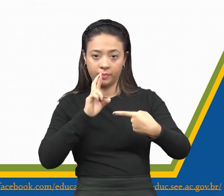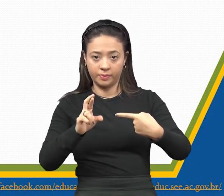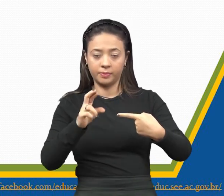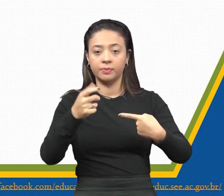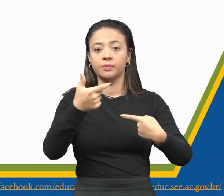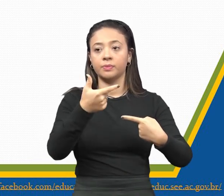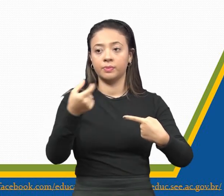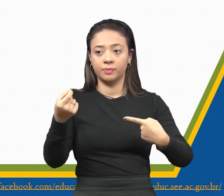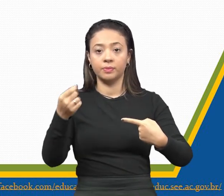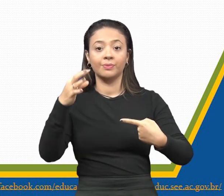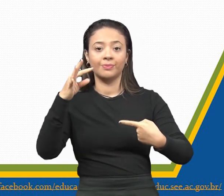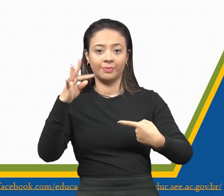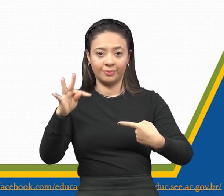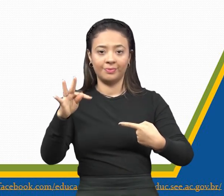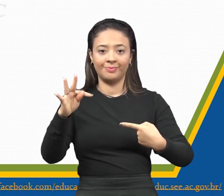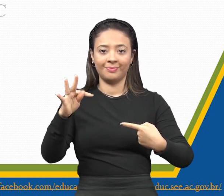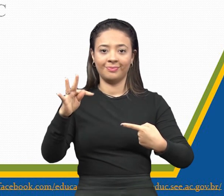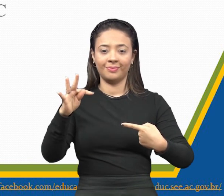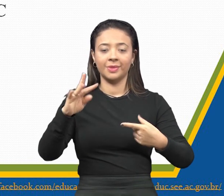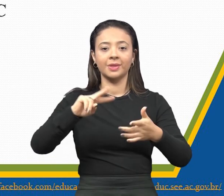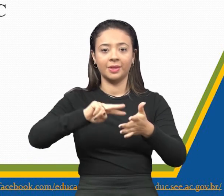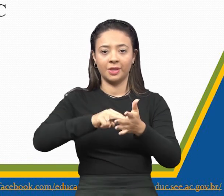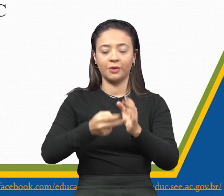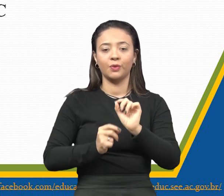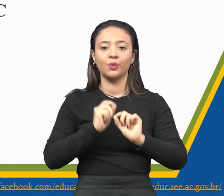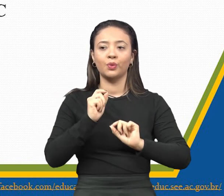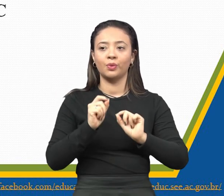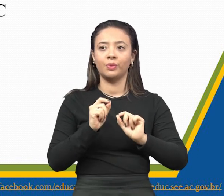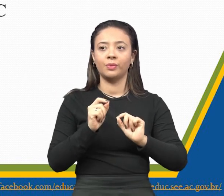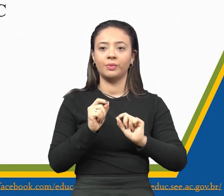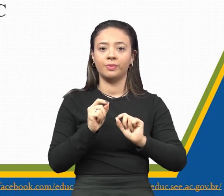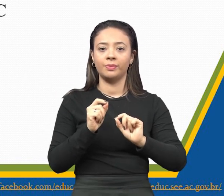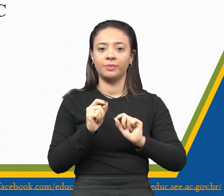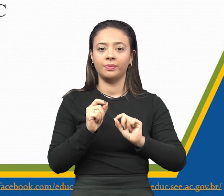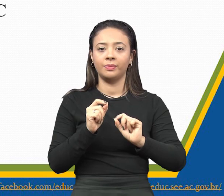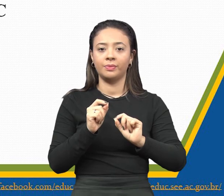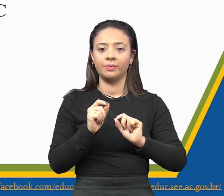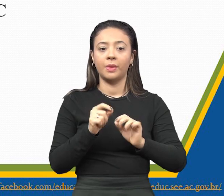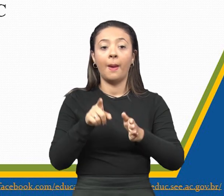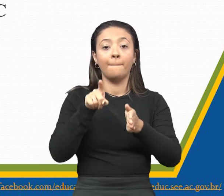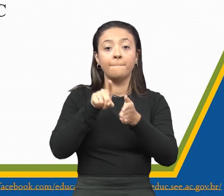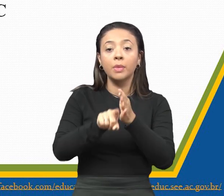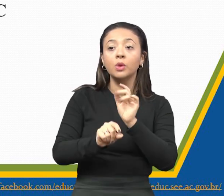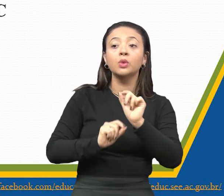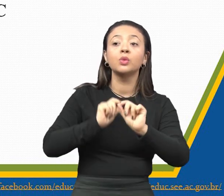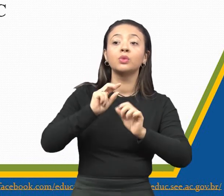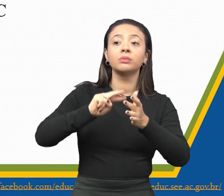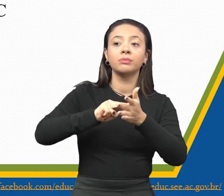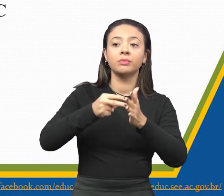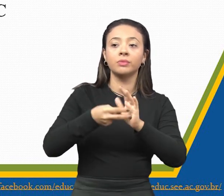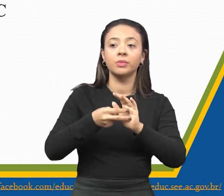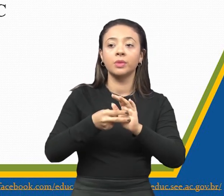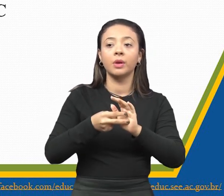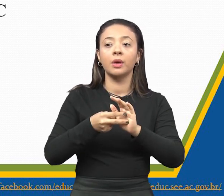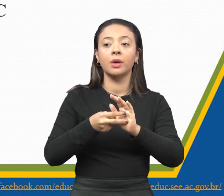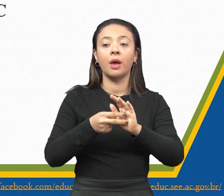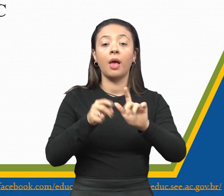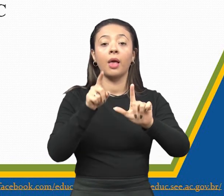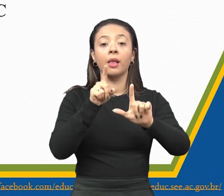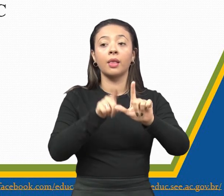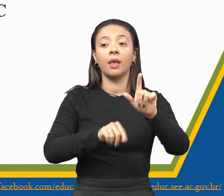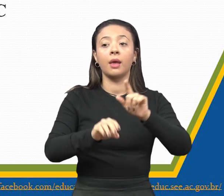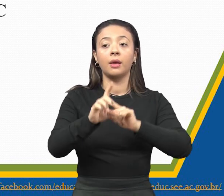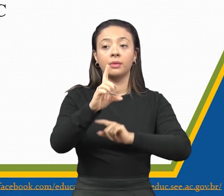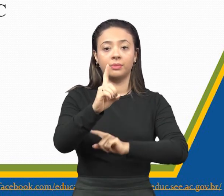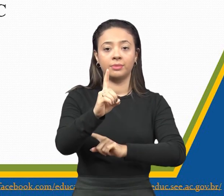a 200t, que na nossa questão vai ser aí a alternativa